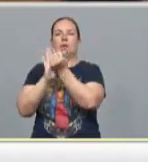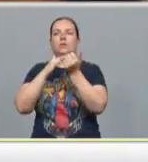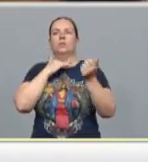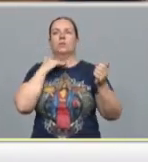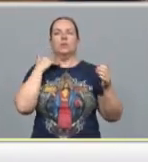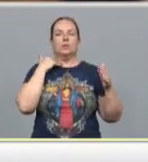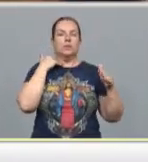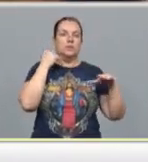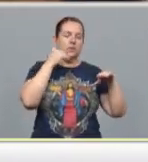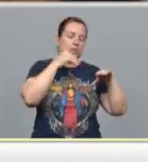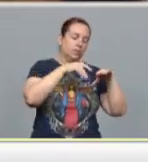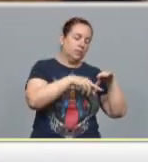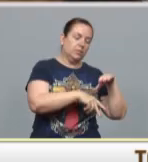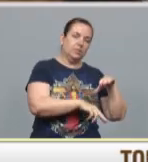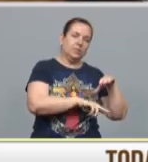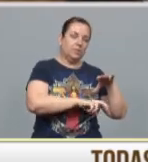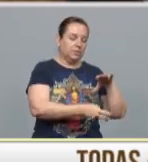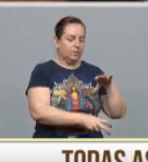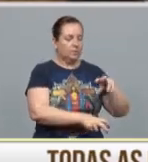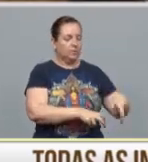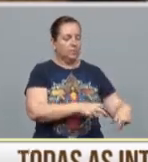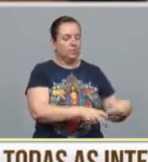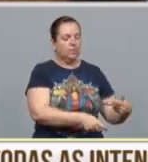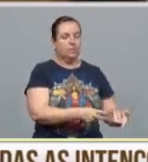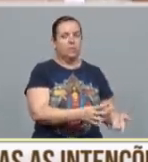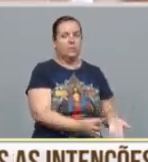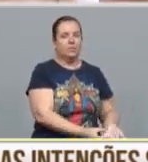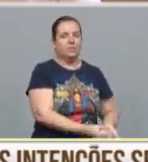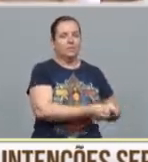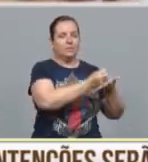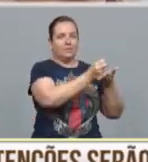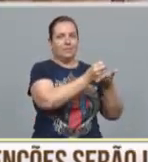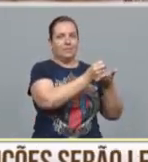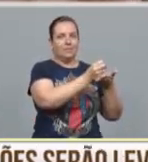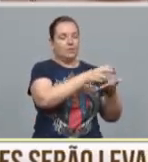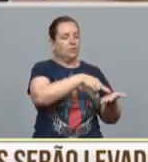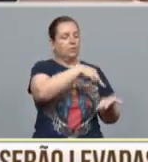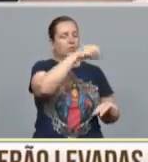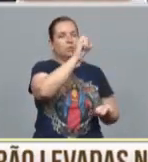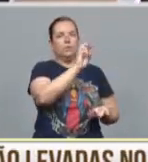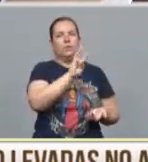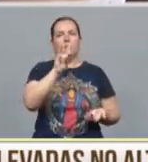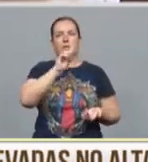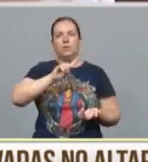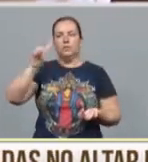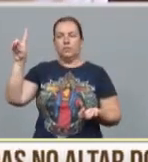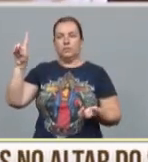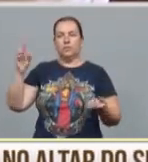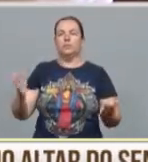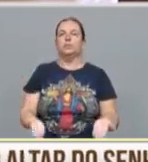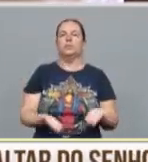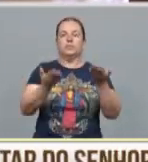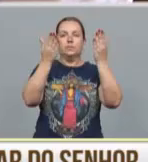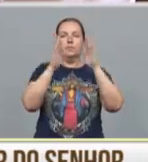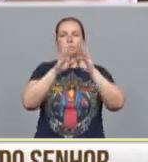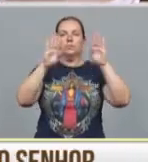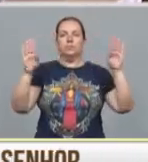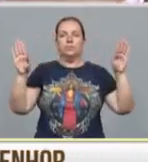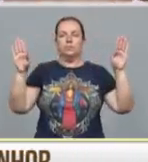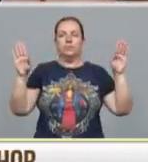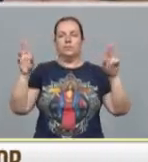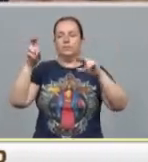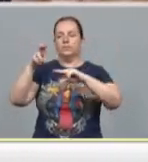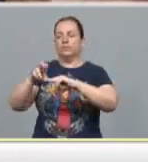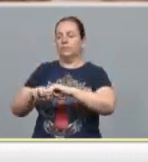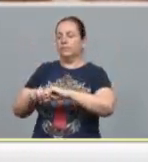crucificado, morto e sepultado, desceu à mansão dos mortos, ressuscitou o terceiro dia, subiu